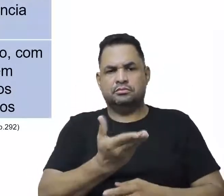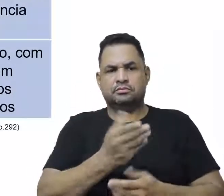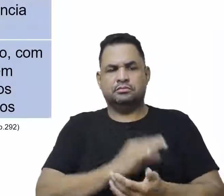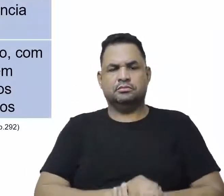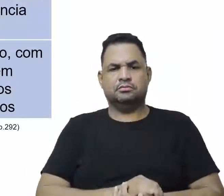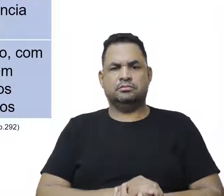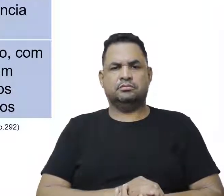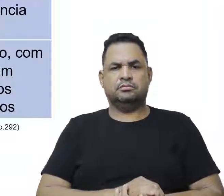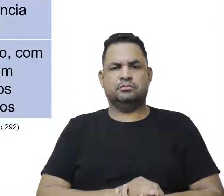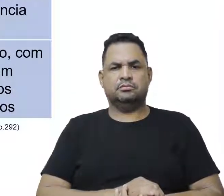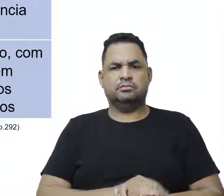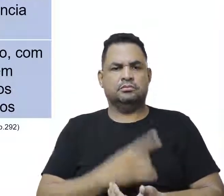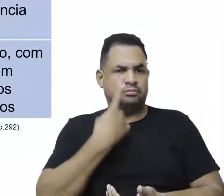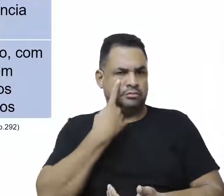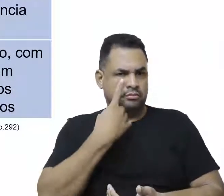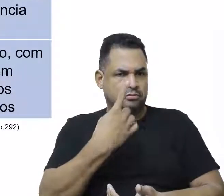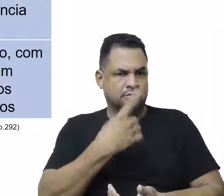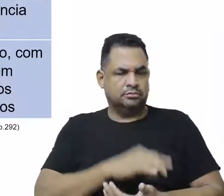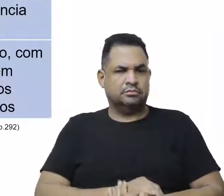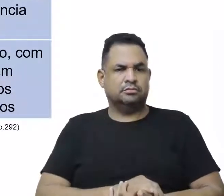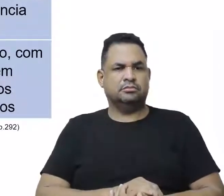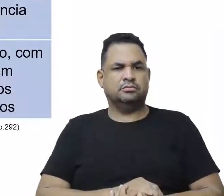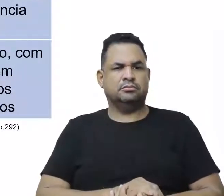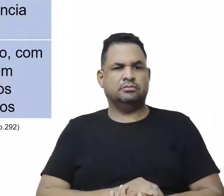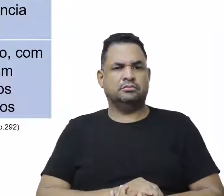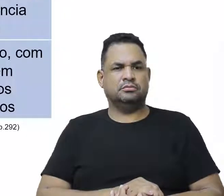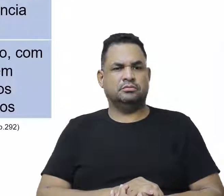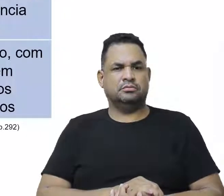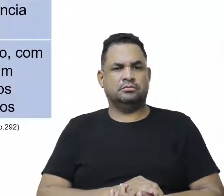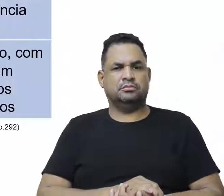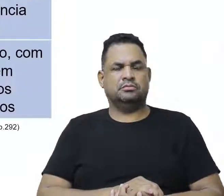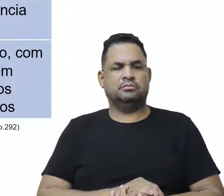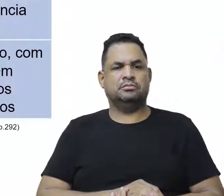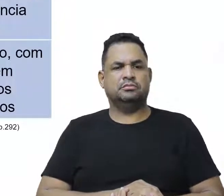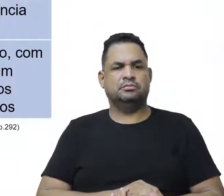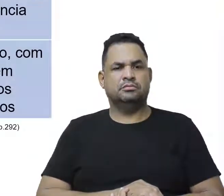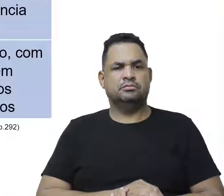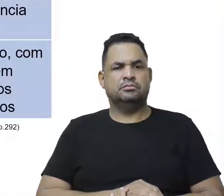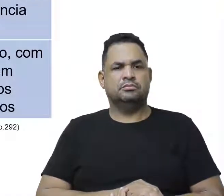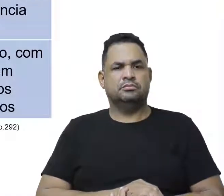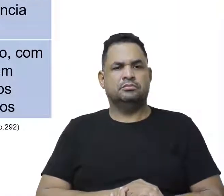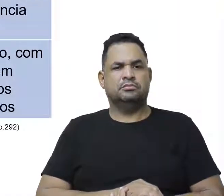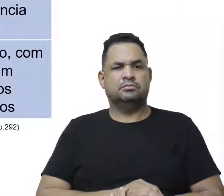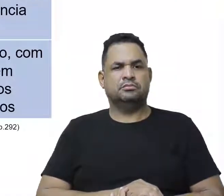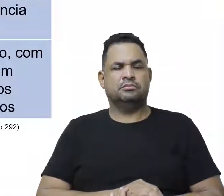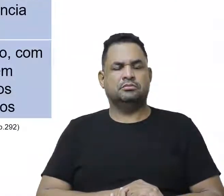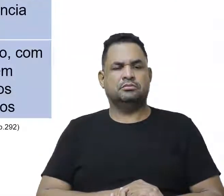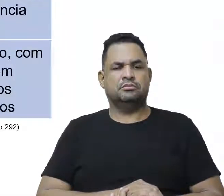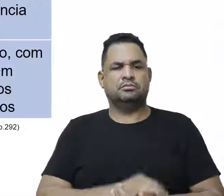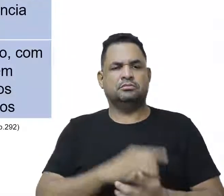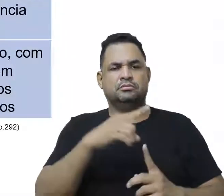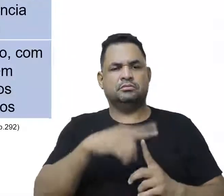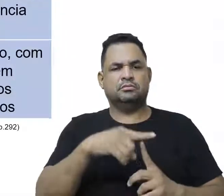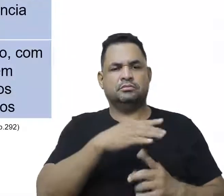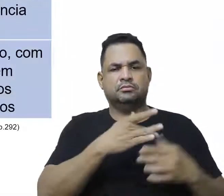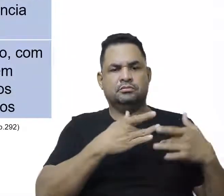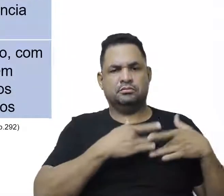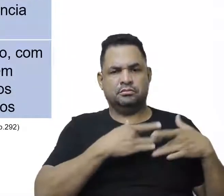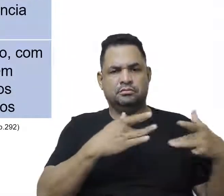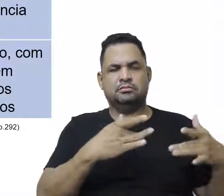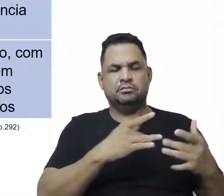vocês conseguirem visualizar melhora isso sobre essa questão né tipos de